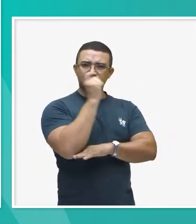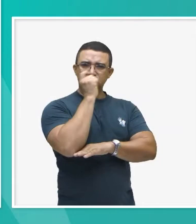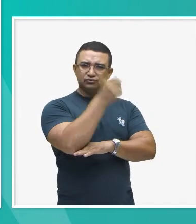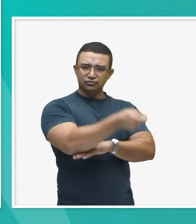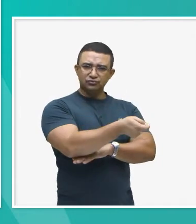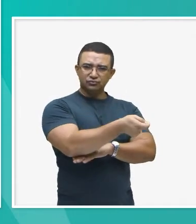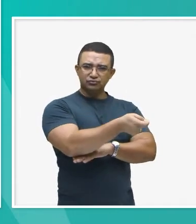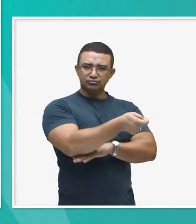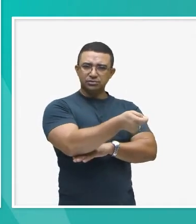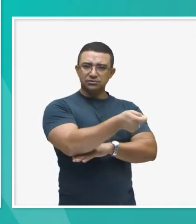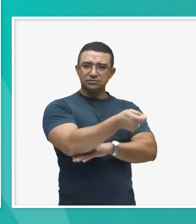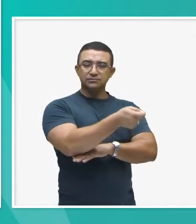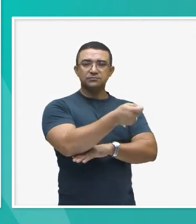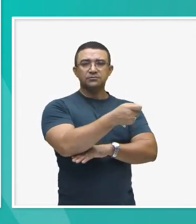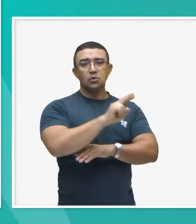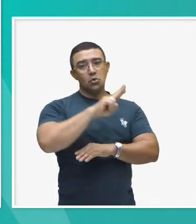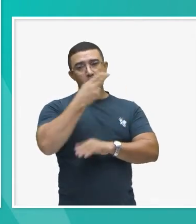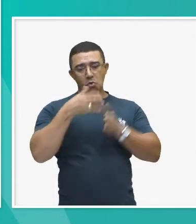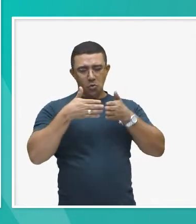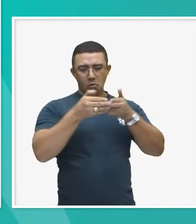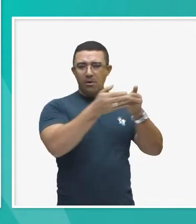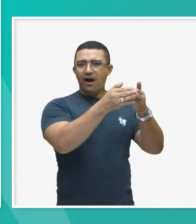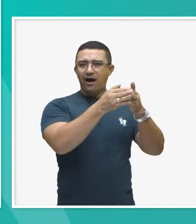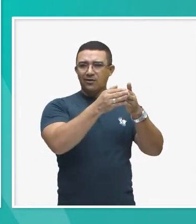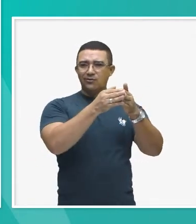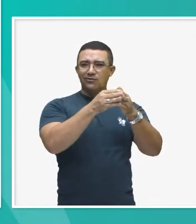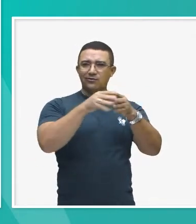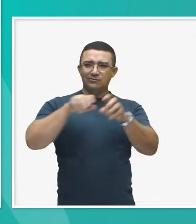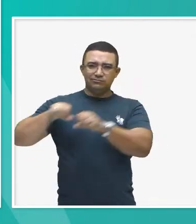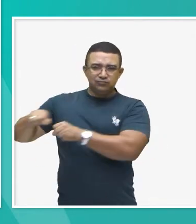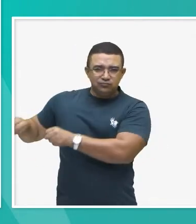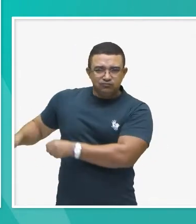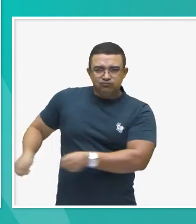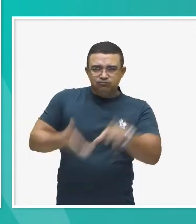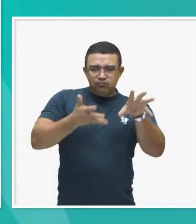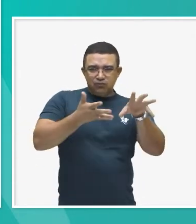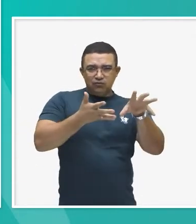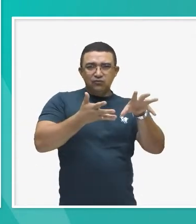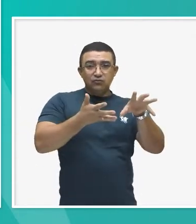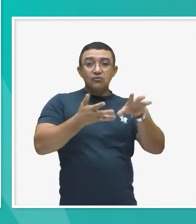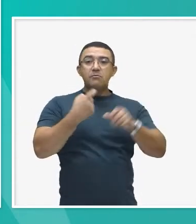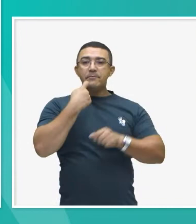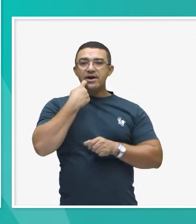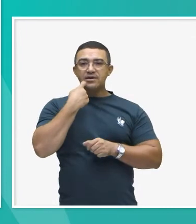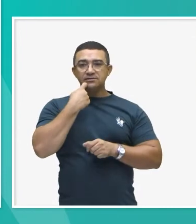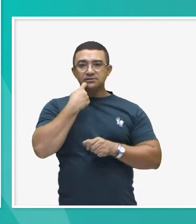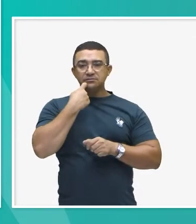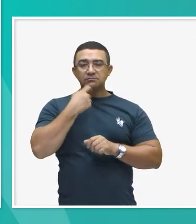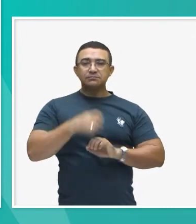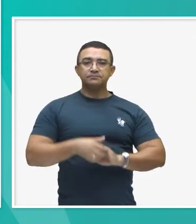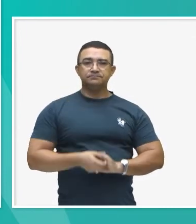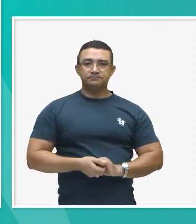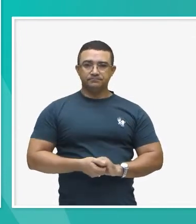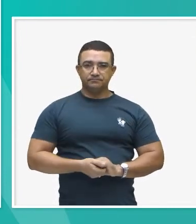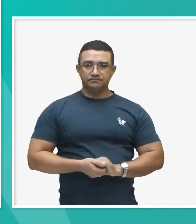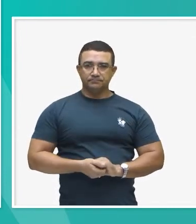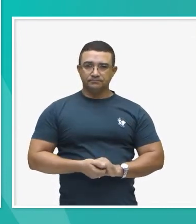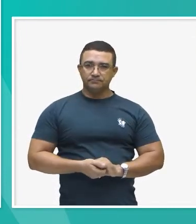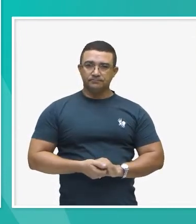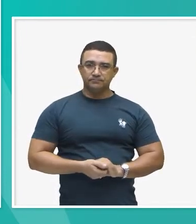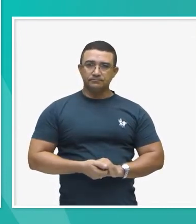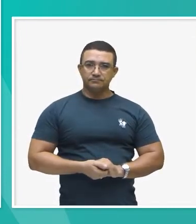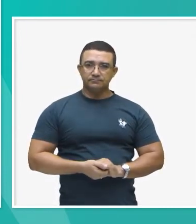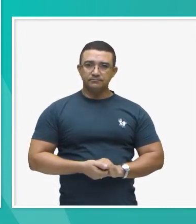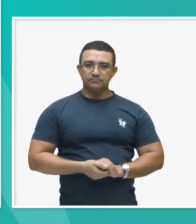barco pesqueiro. Fishing vessel, barco pesqueiro. Temos mais expressões ainda. Vamos